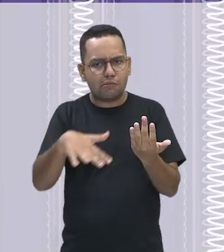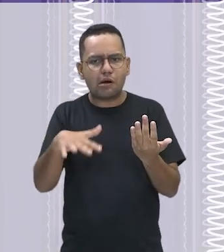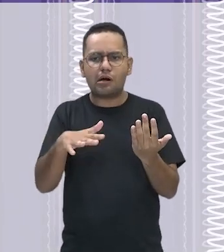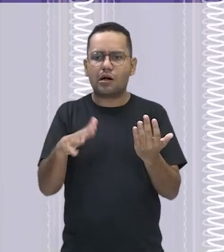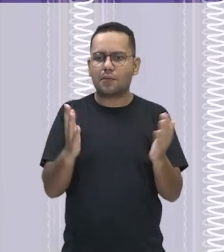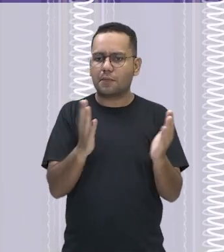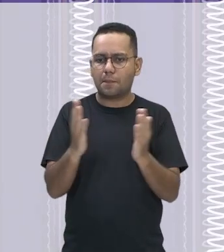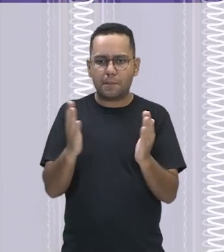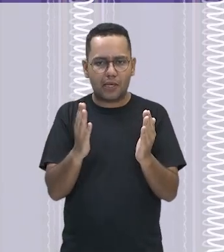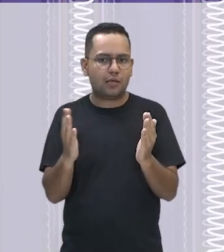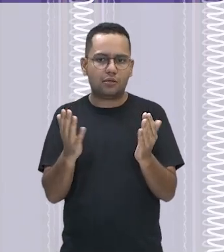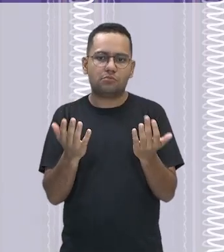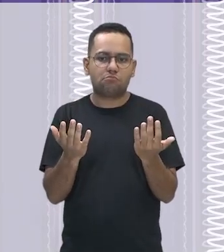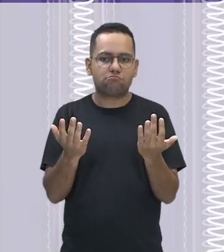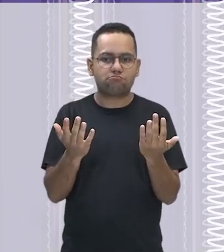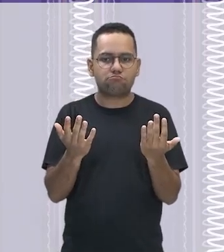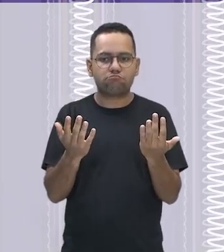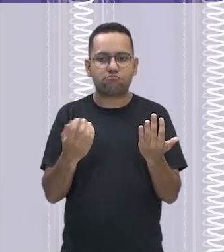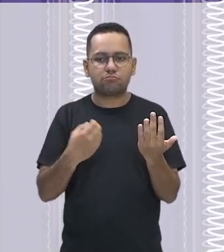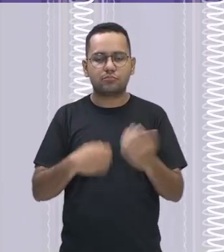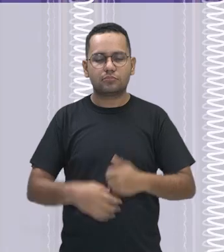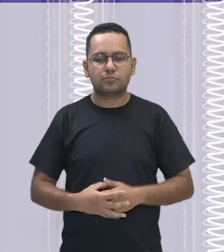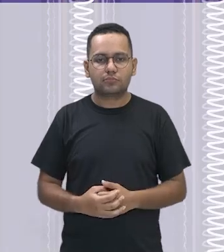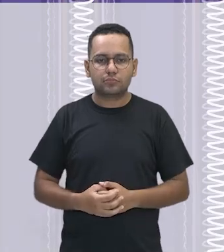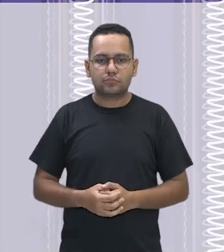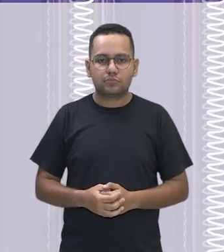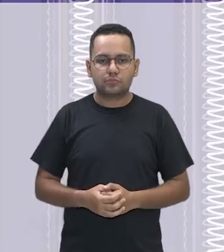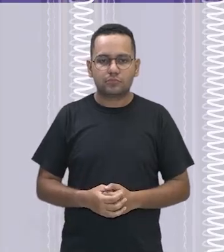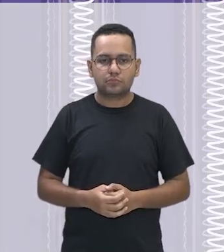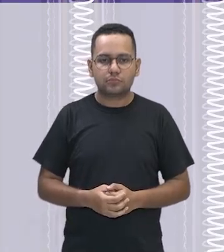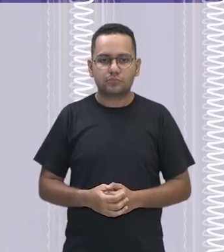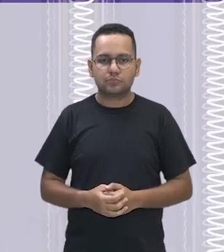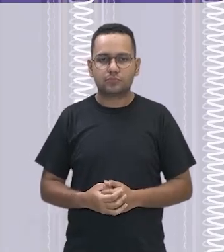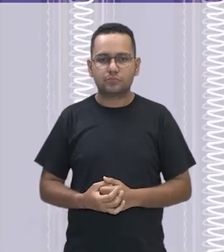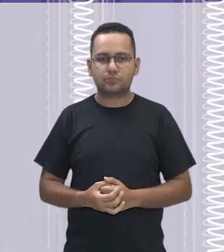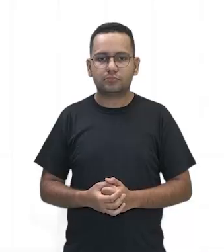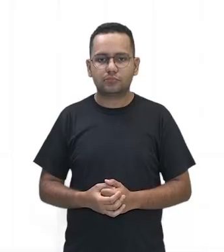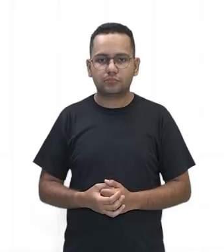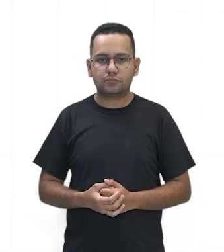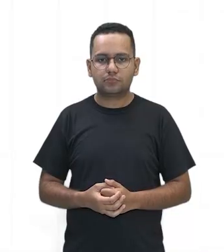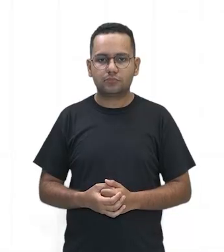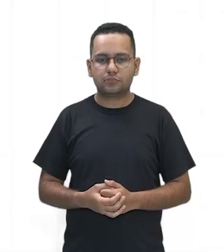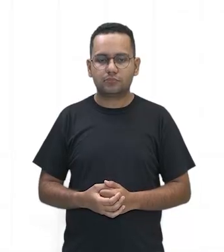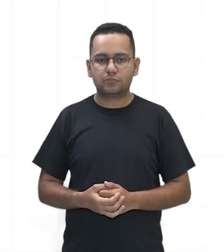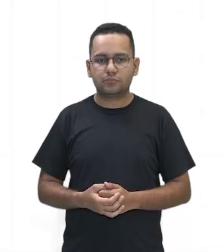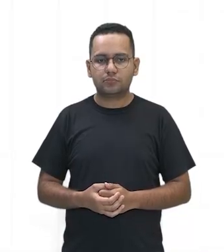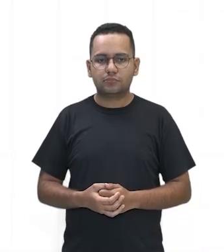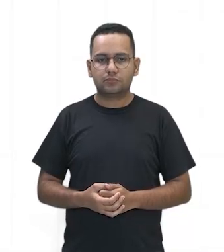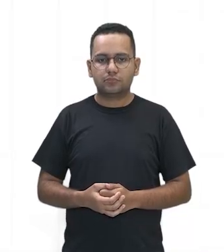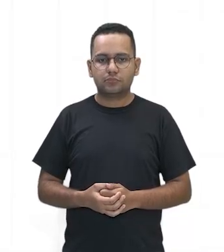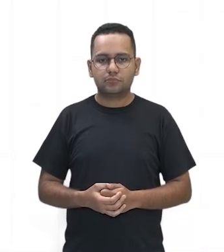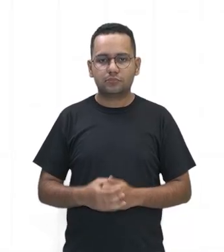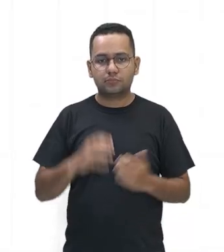discutindo, ok? E aqui a gente vai ver alguns exemplos de discussão bioética.